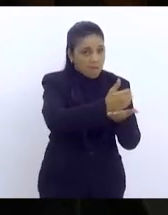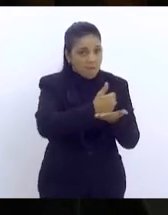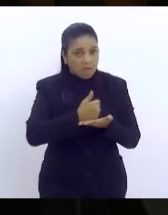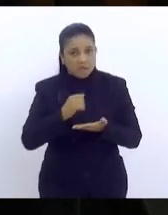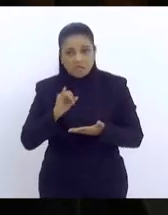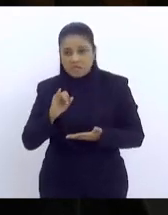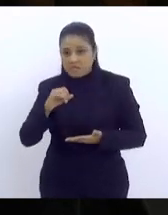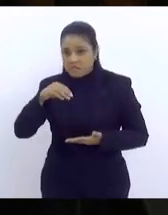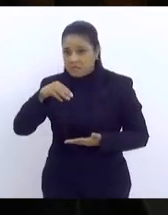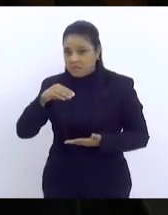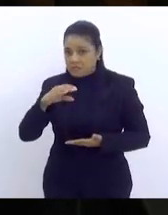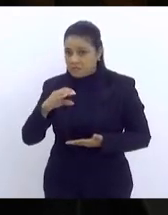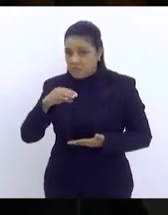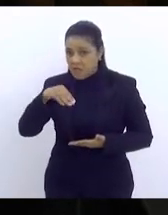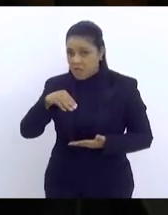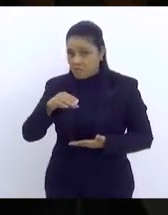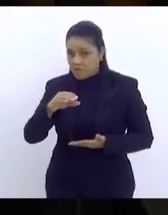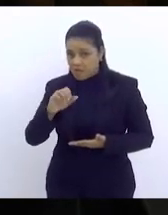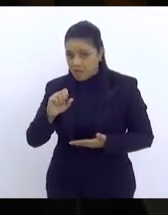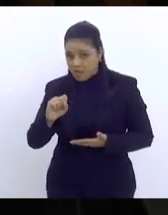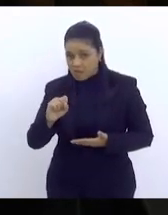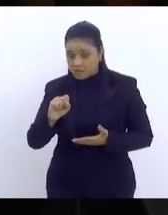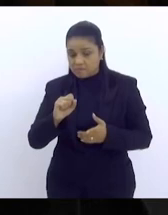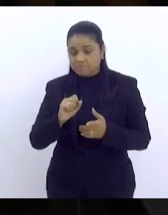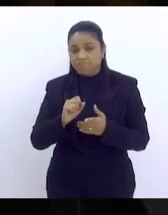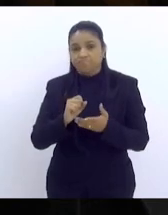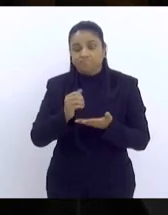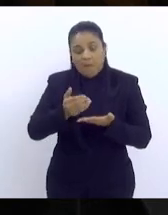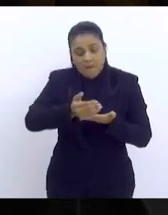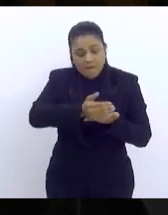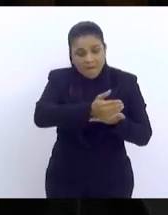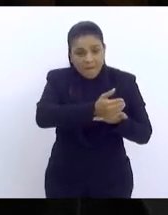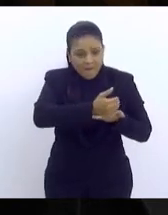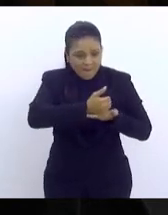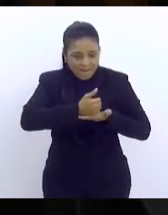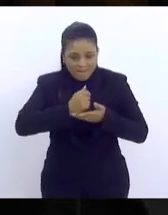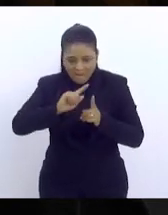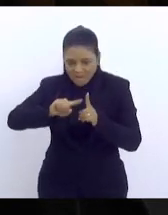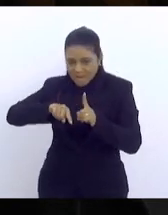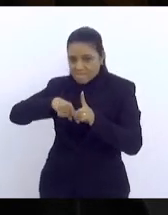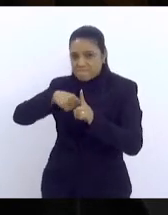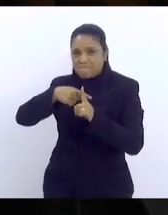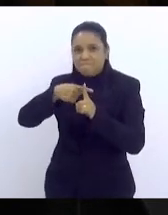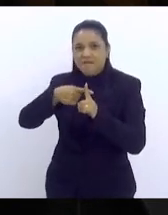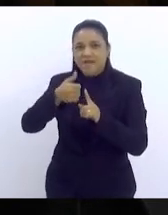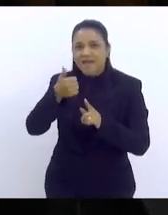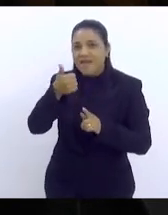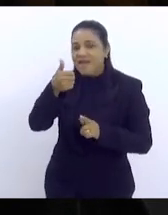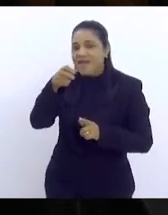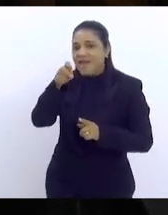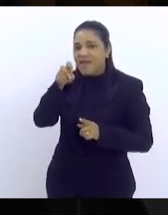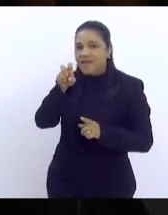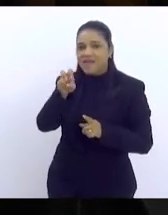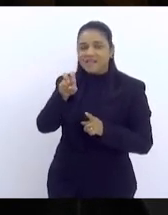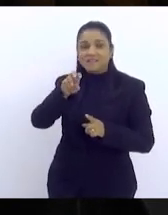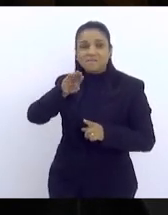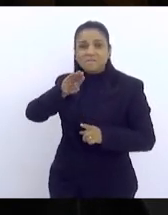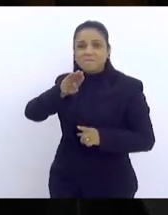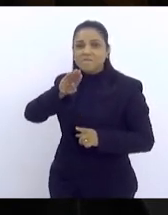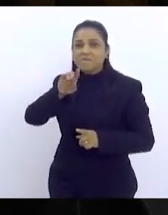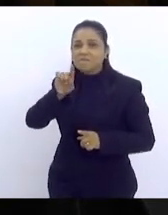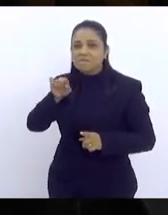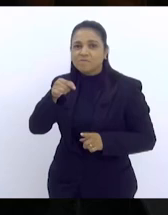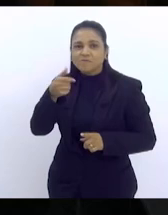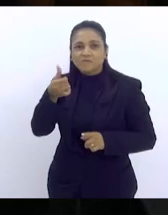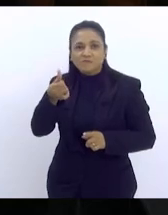ICMS cresceria quiçá 15 16 bilhões de reais